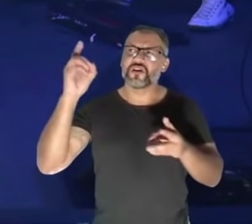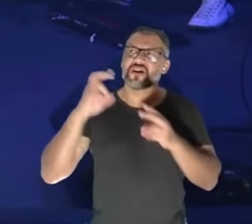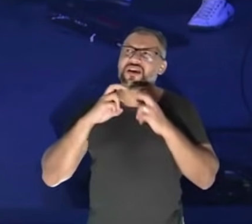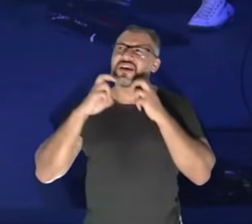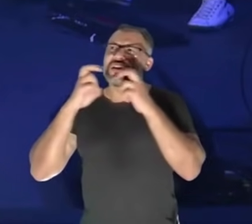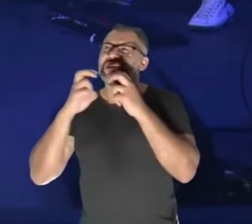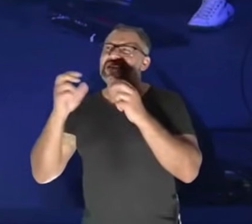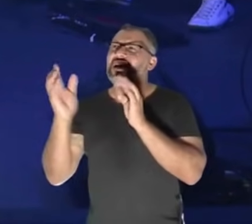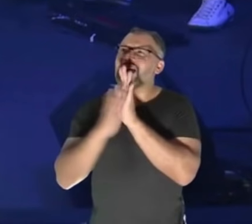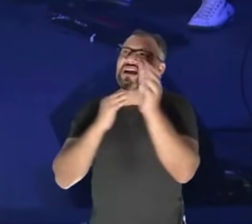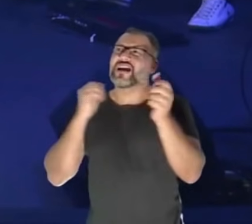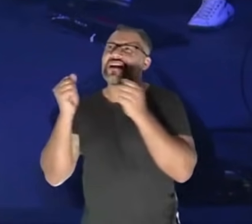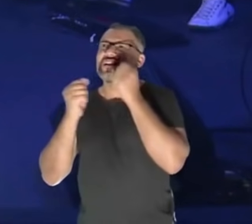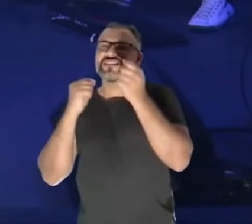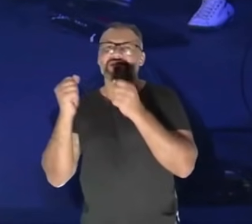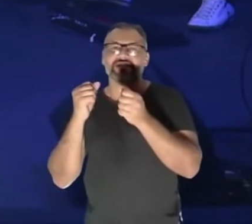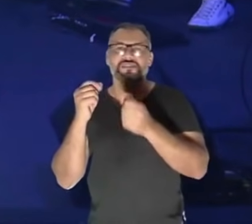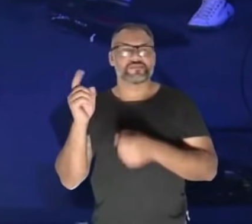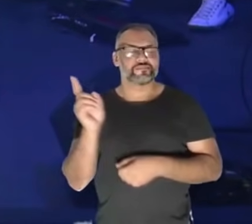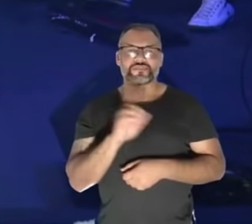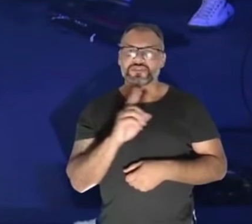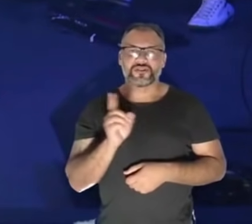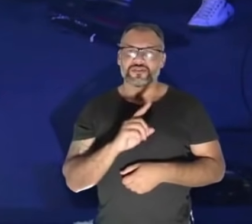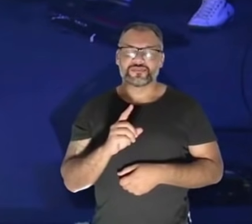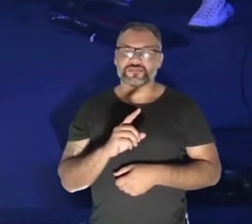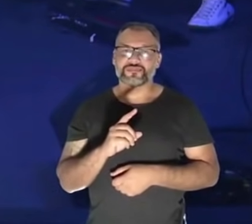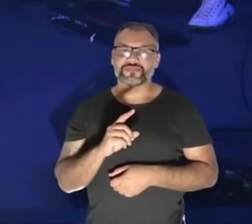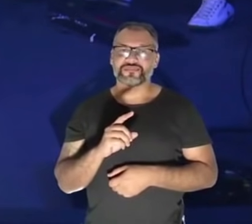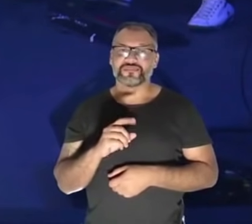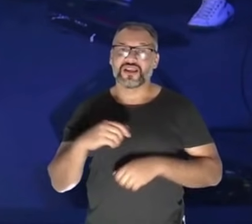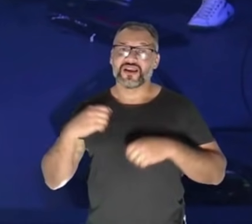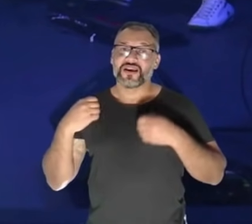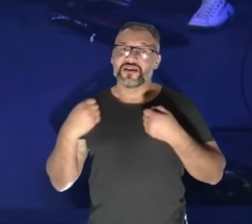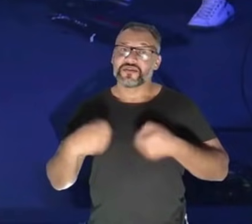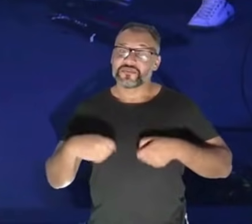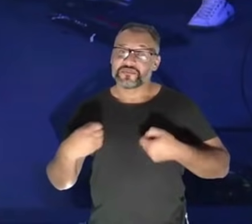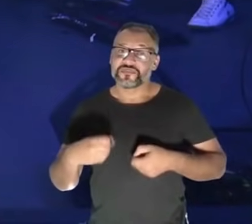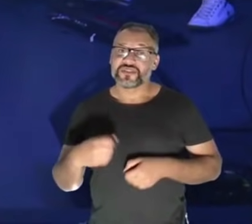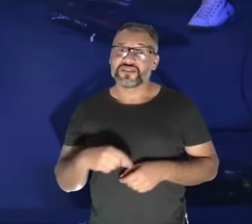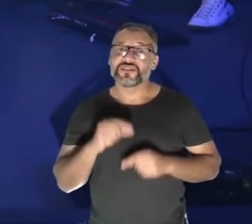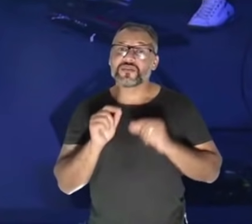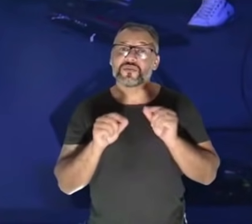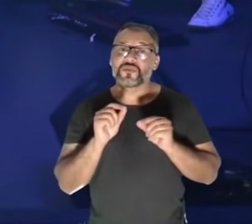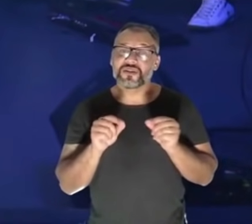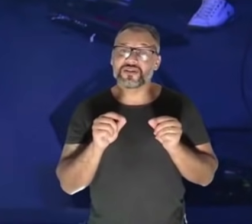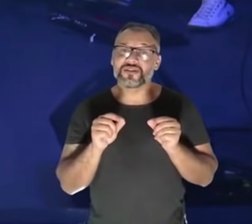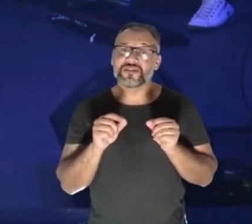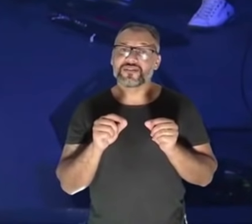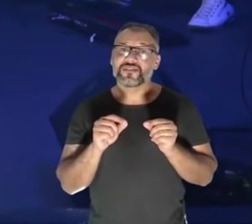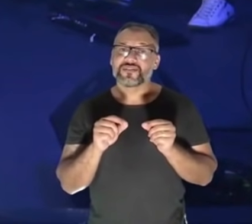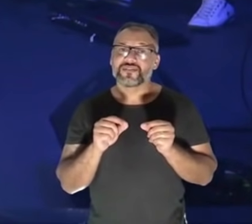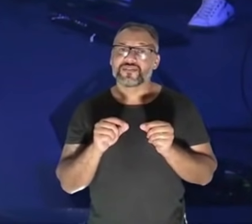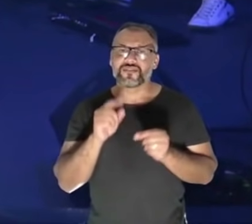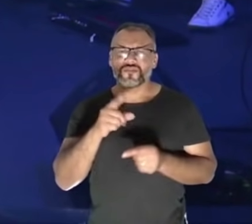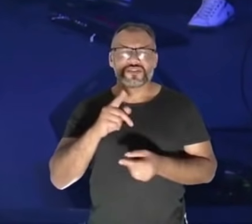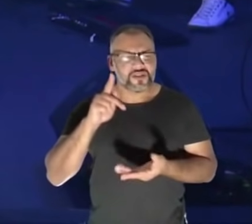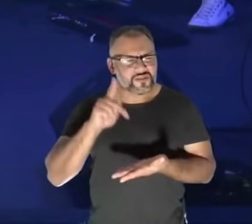experiência é eu ter a certeza eu realmente estou convidando Jesus para entrar aqui